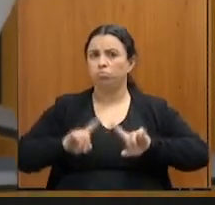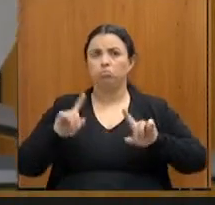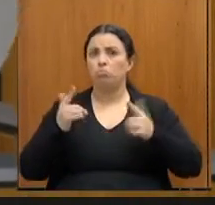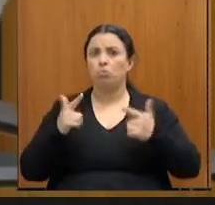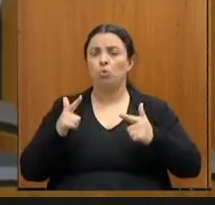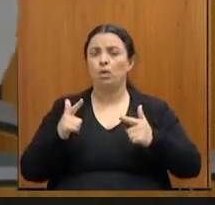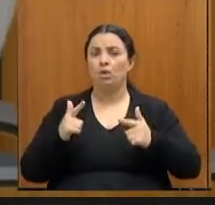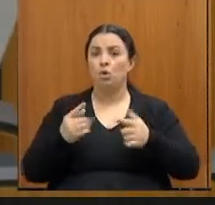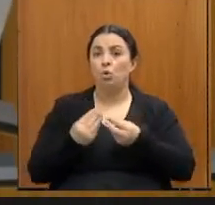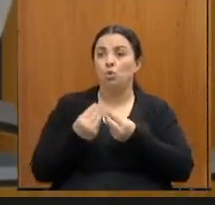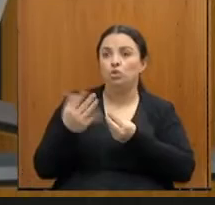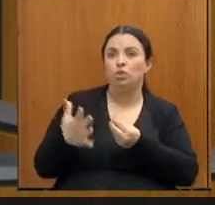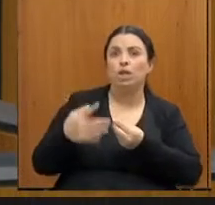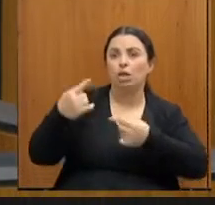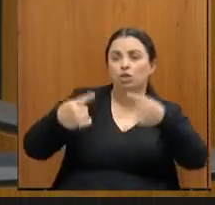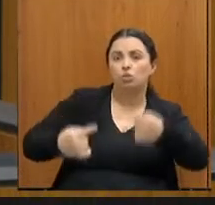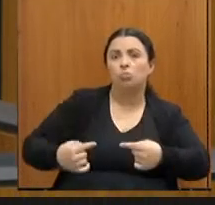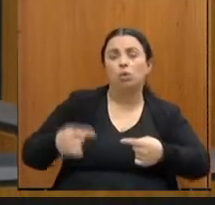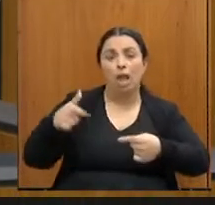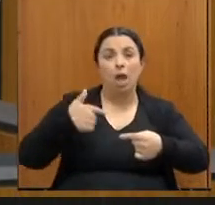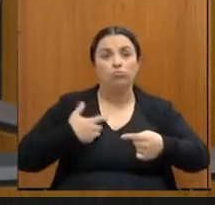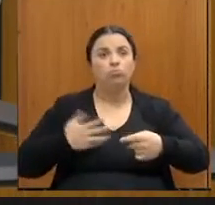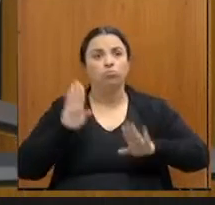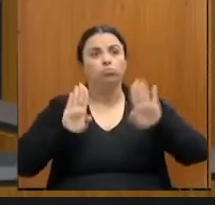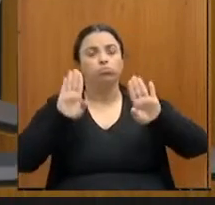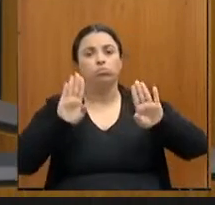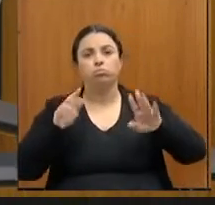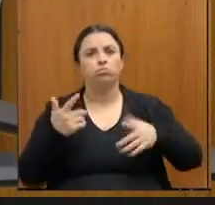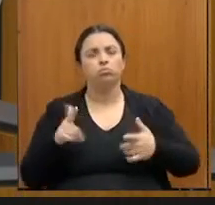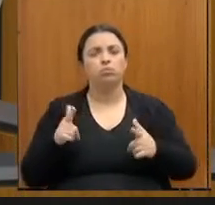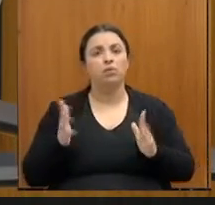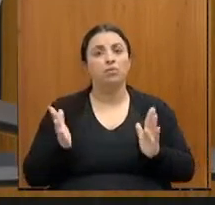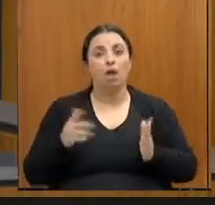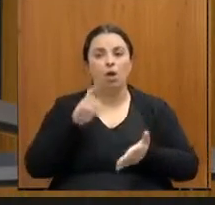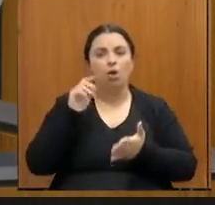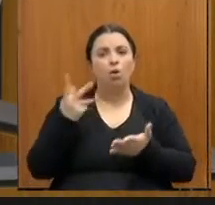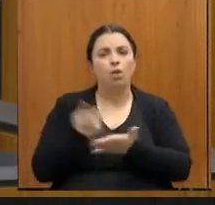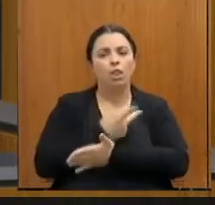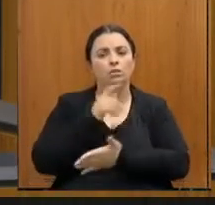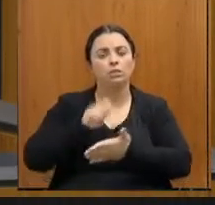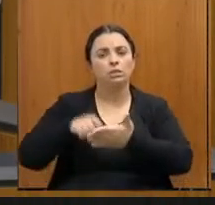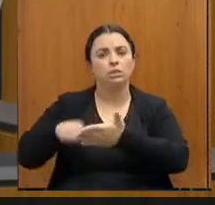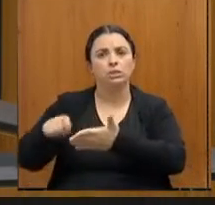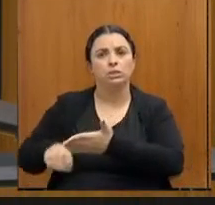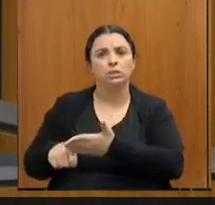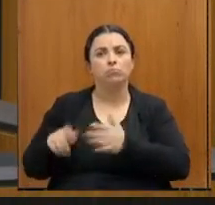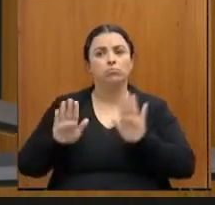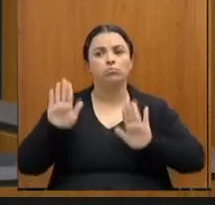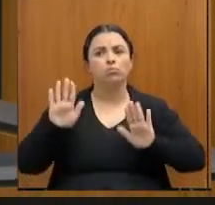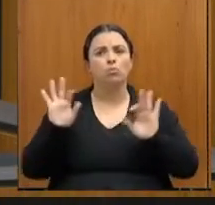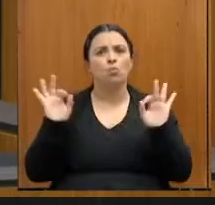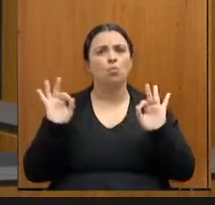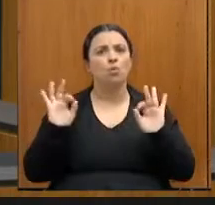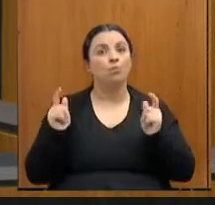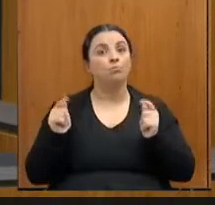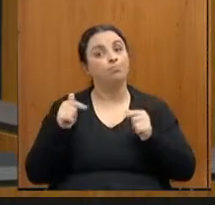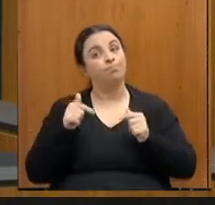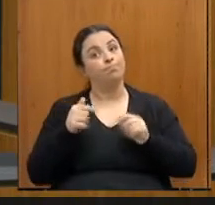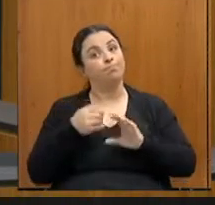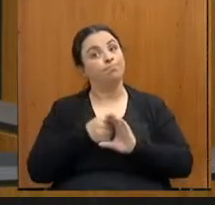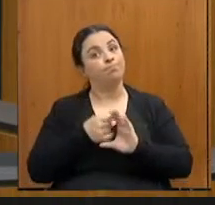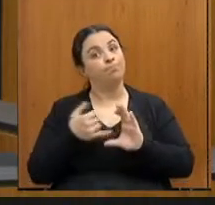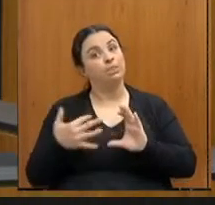foi dado o direito à competitividade para que essas contratações acontecessem é uma característica que me